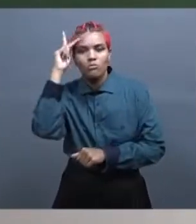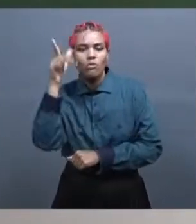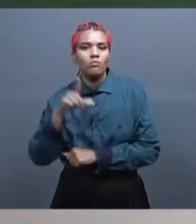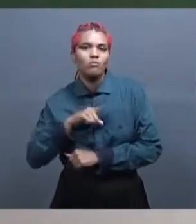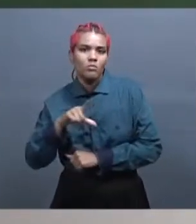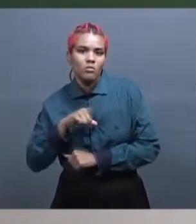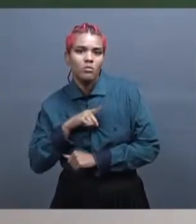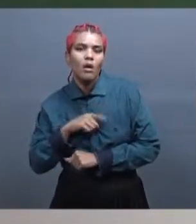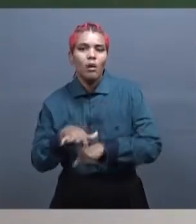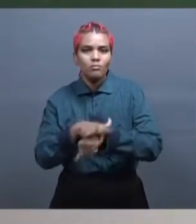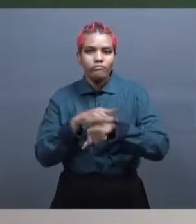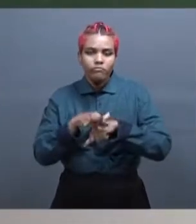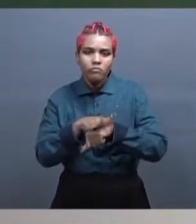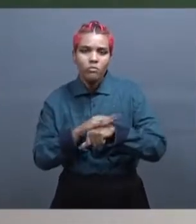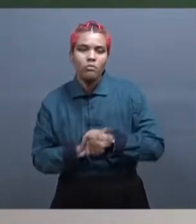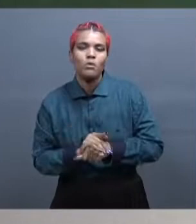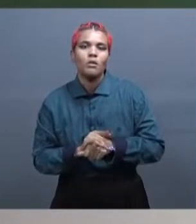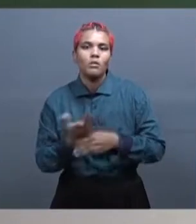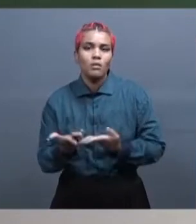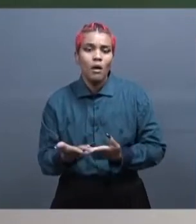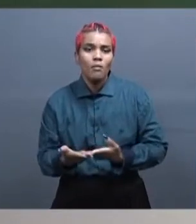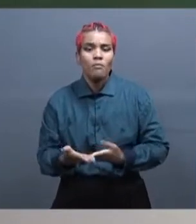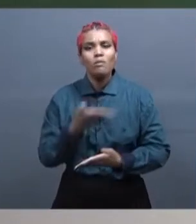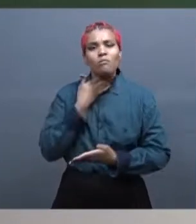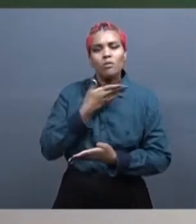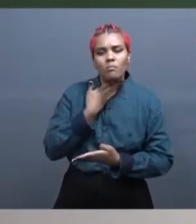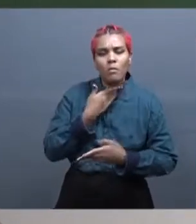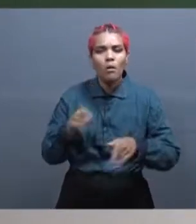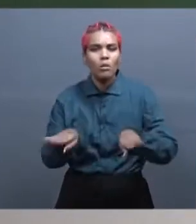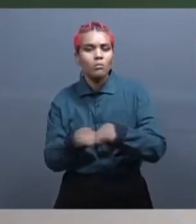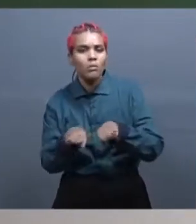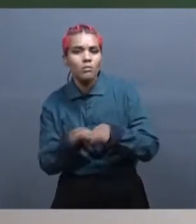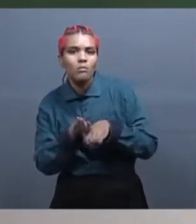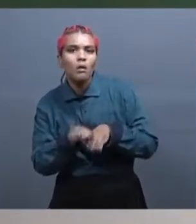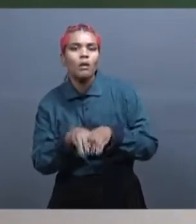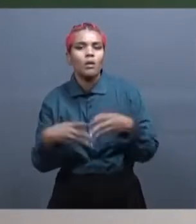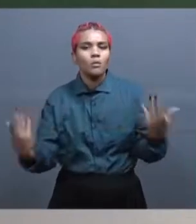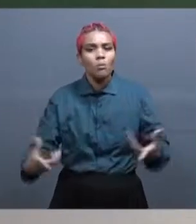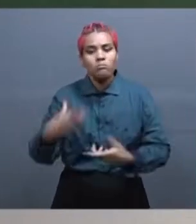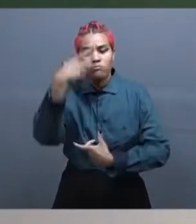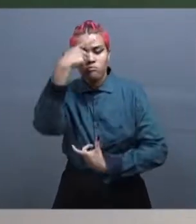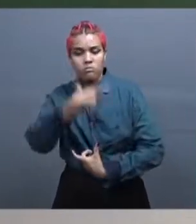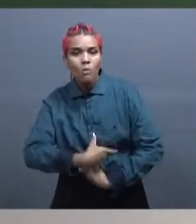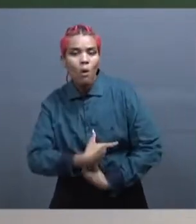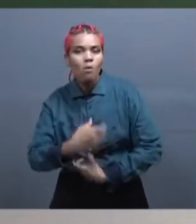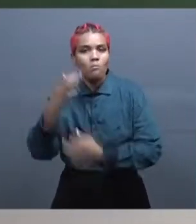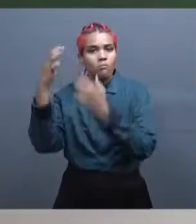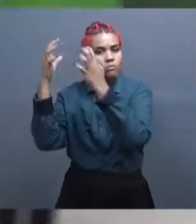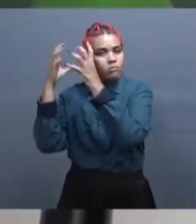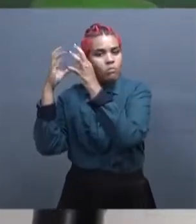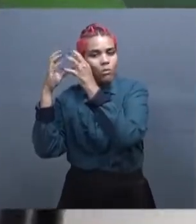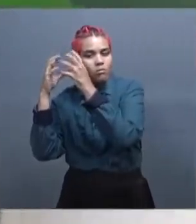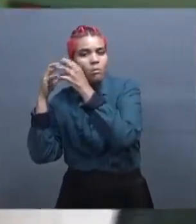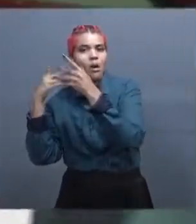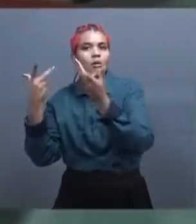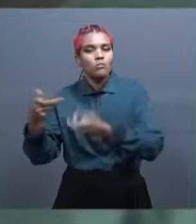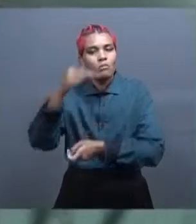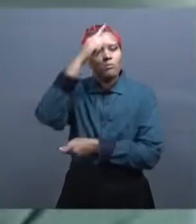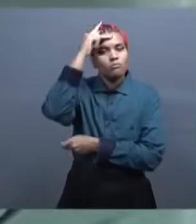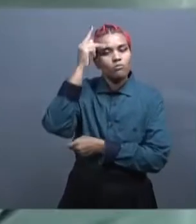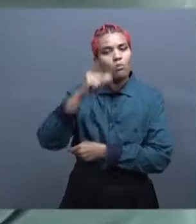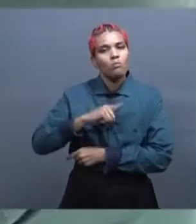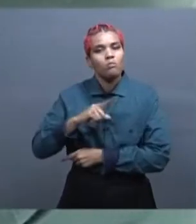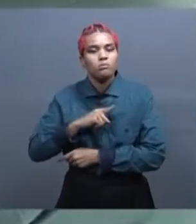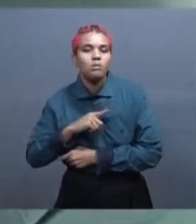pra tá fazendo um bate papo vamos falar sobre o corpo mente da pessoa que vive com hiv e aids e domingo no parque do